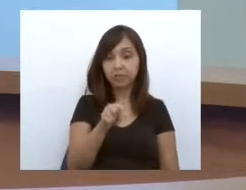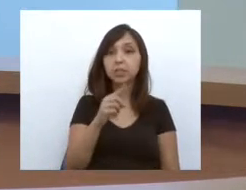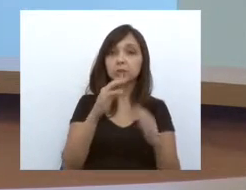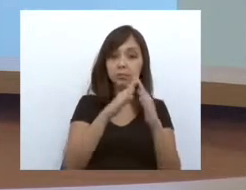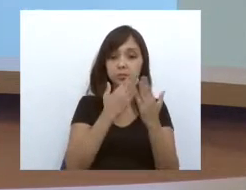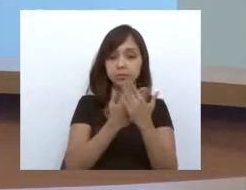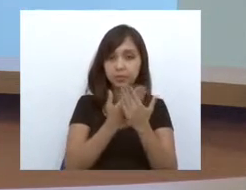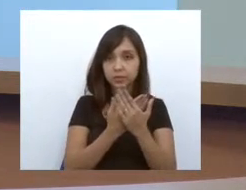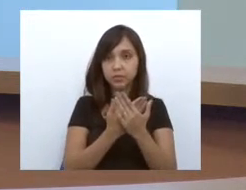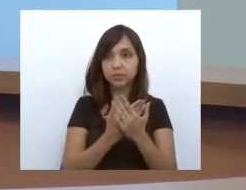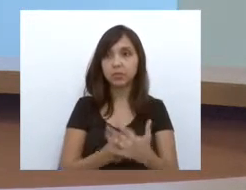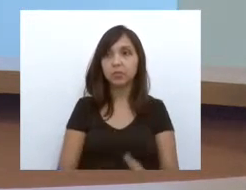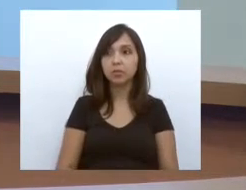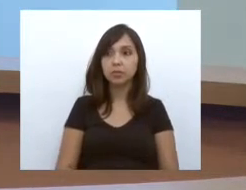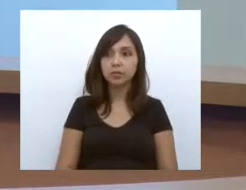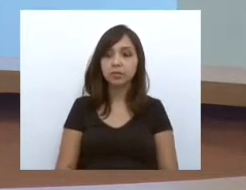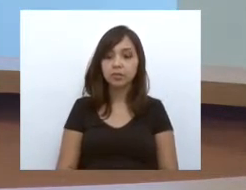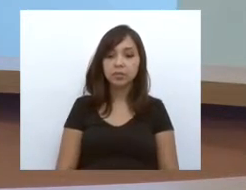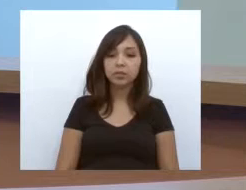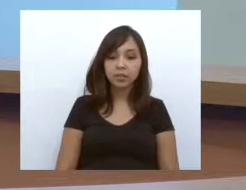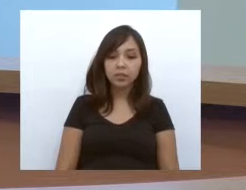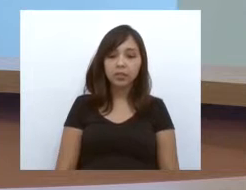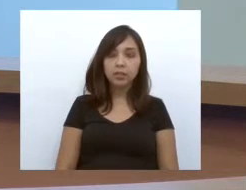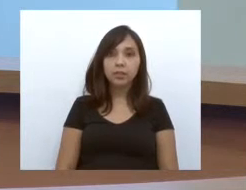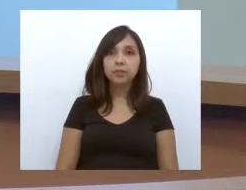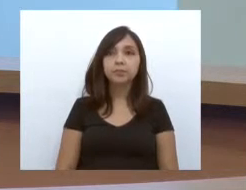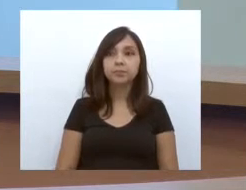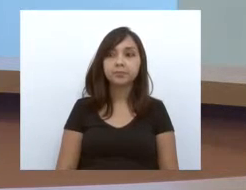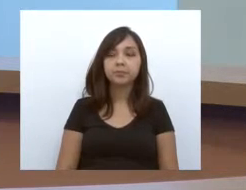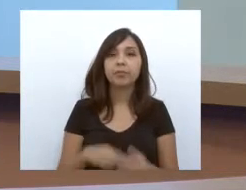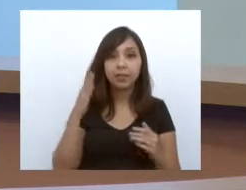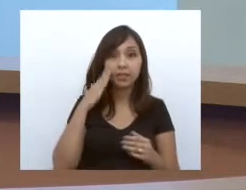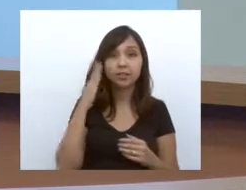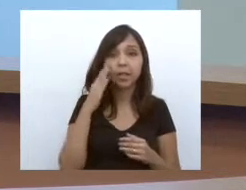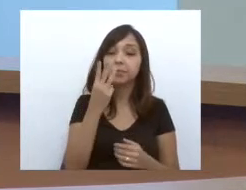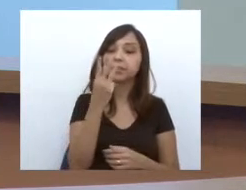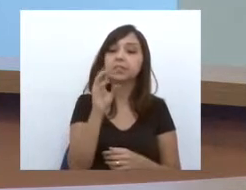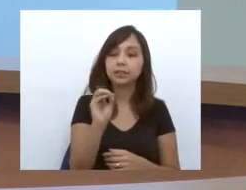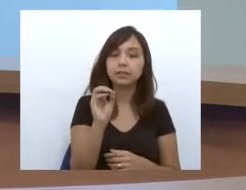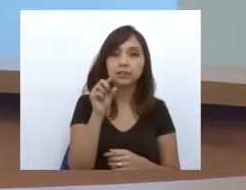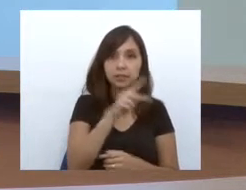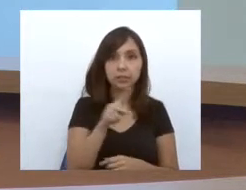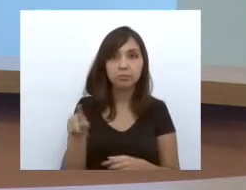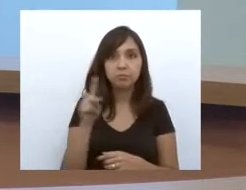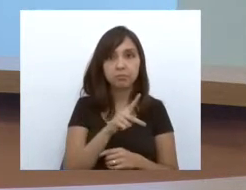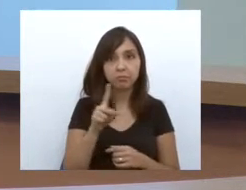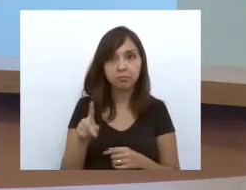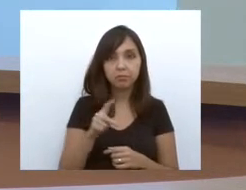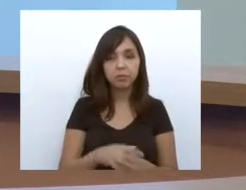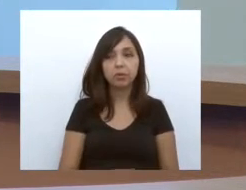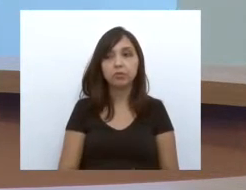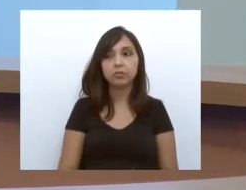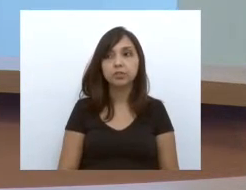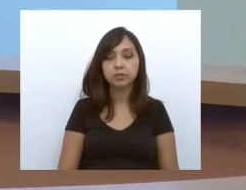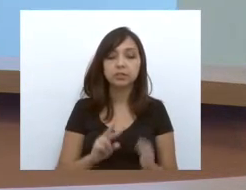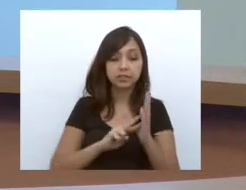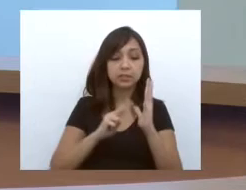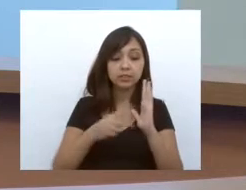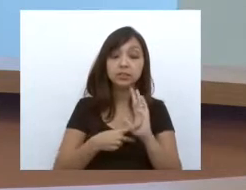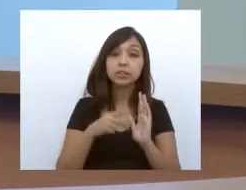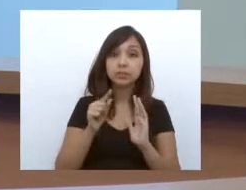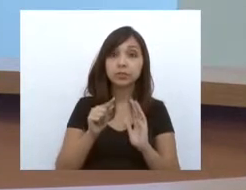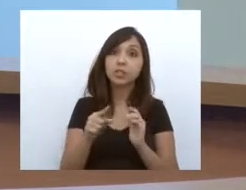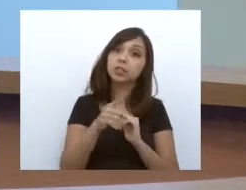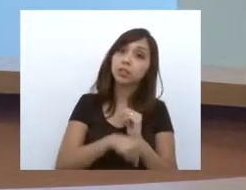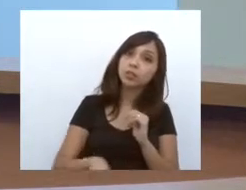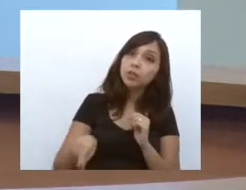é professor, sabe que, em média, 30 professores por escola significa que